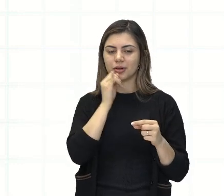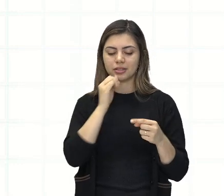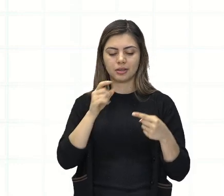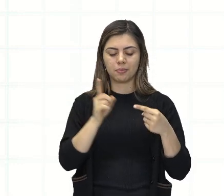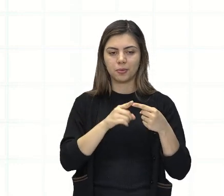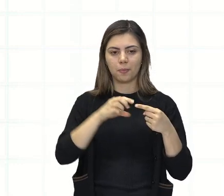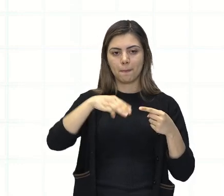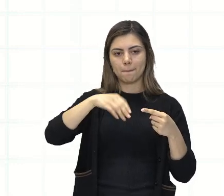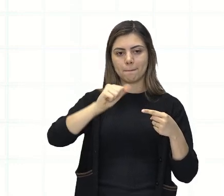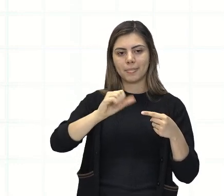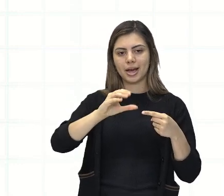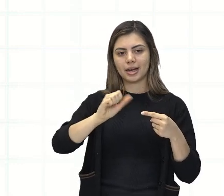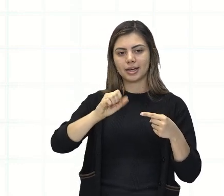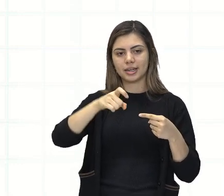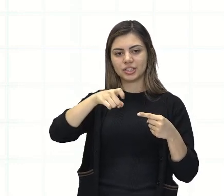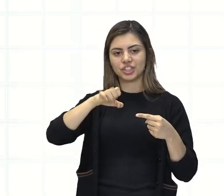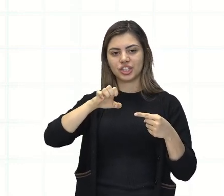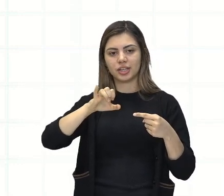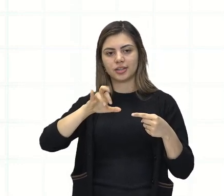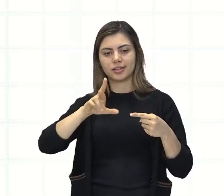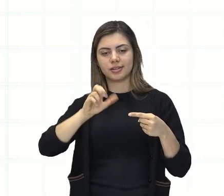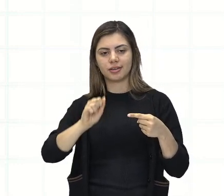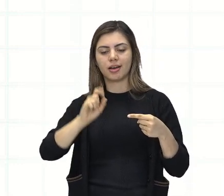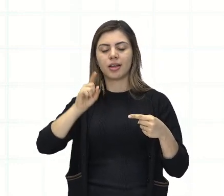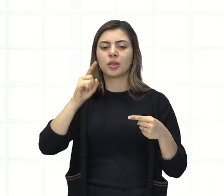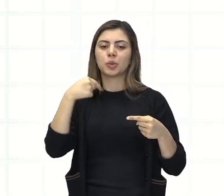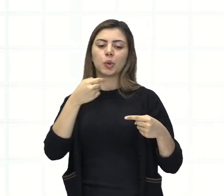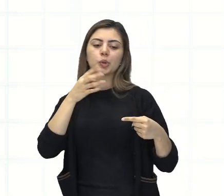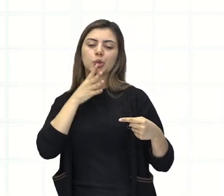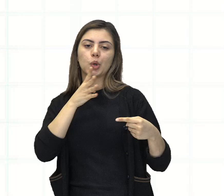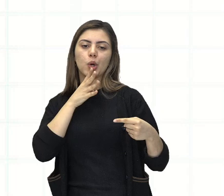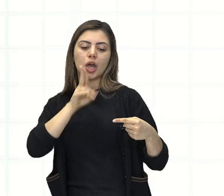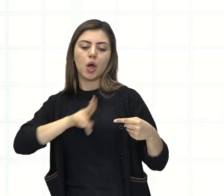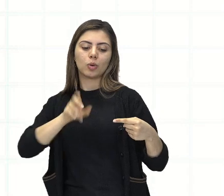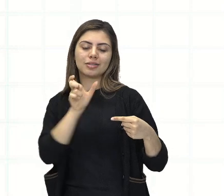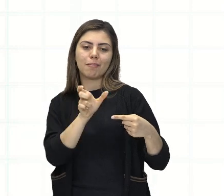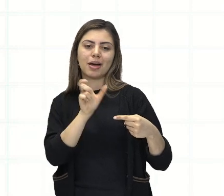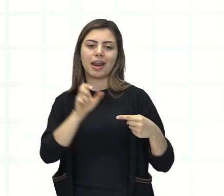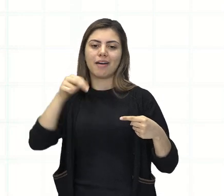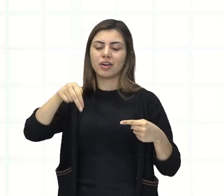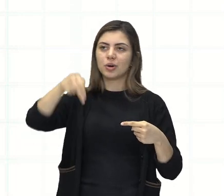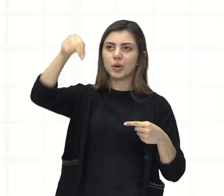norte e nordeste.